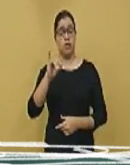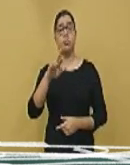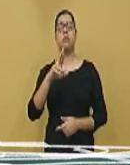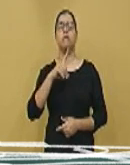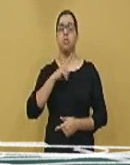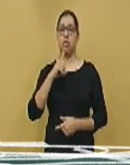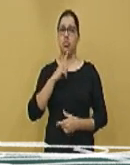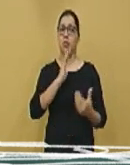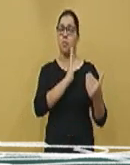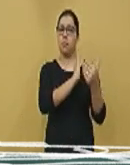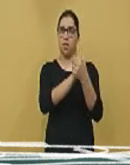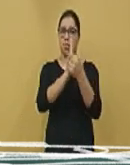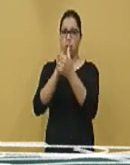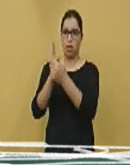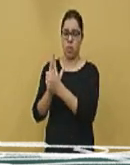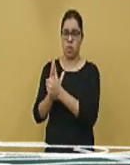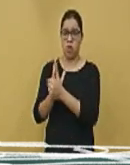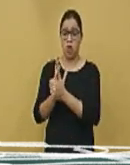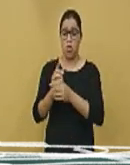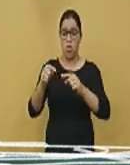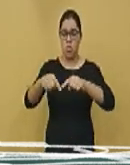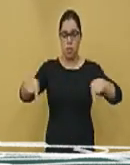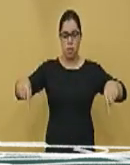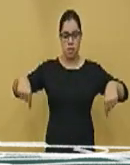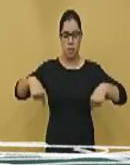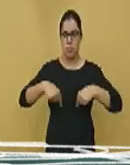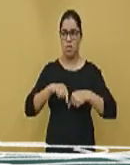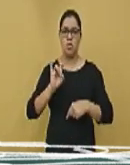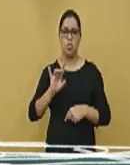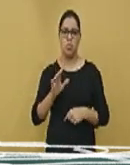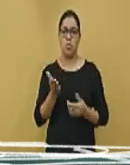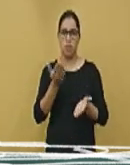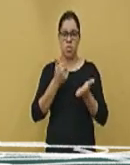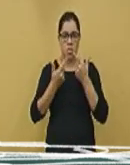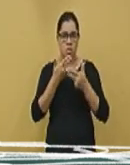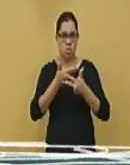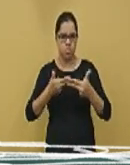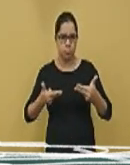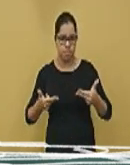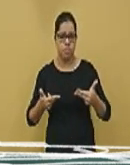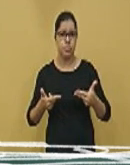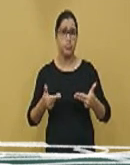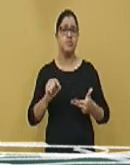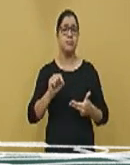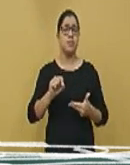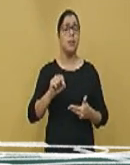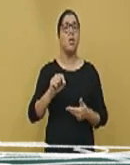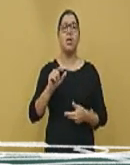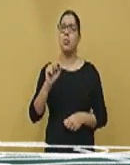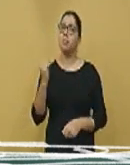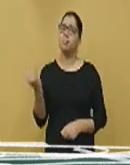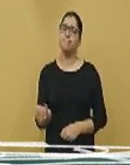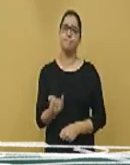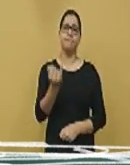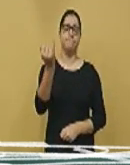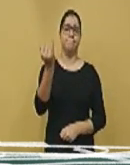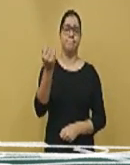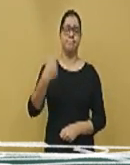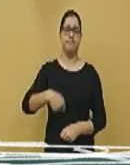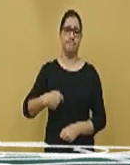de convivência e de alimentação, inteiramente integrado ao prédio da faculdade, é essencial.